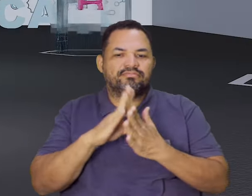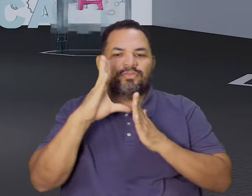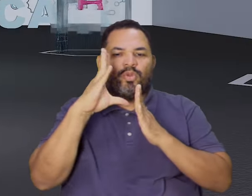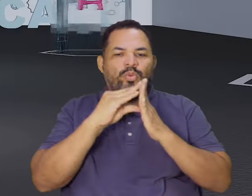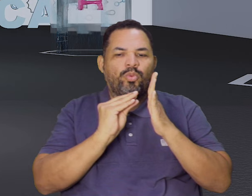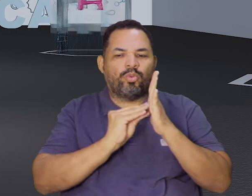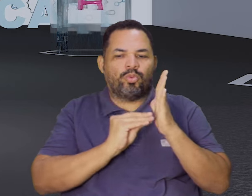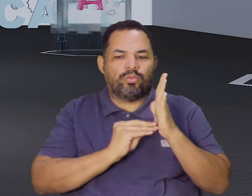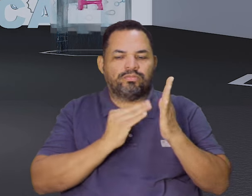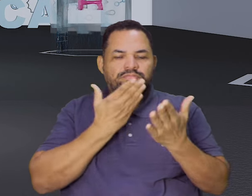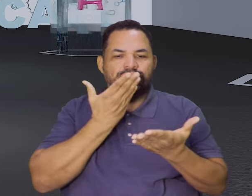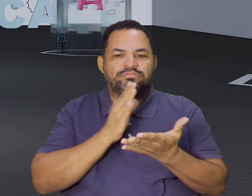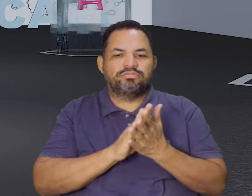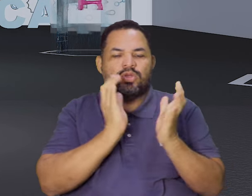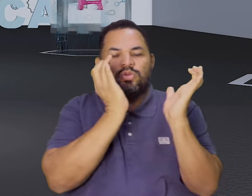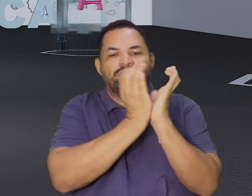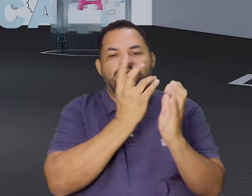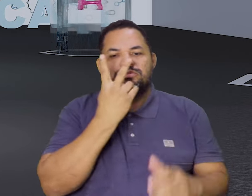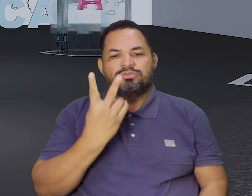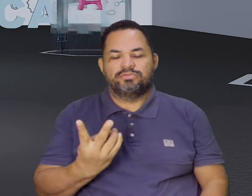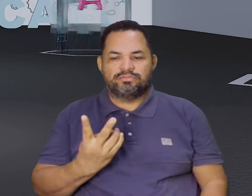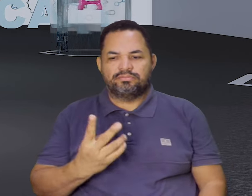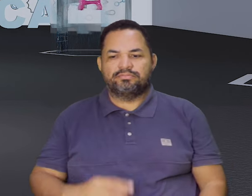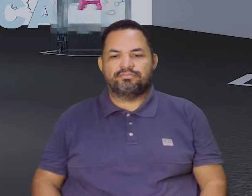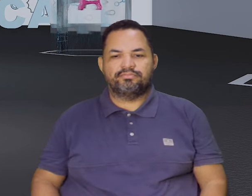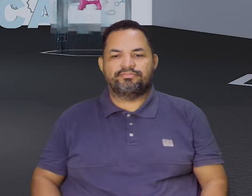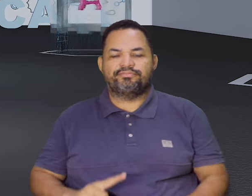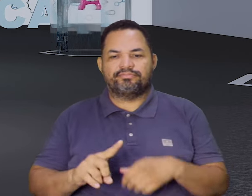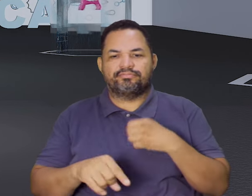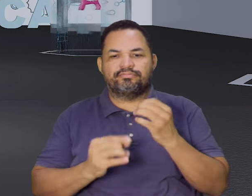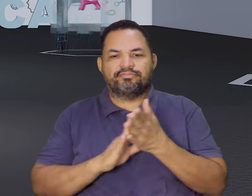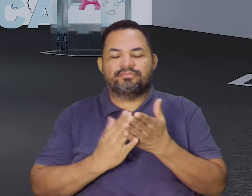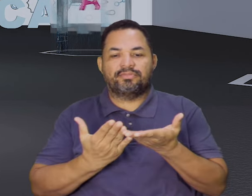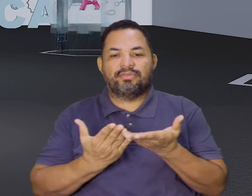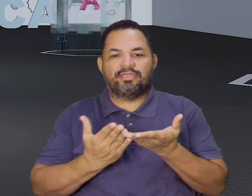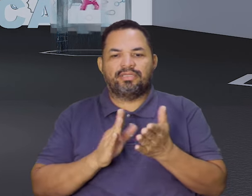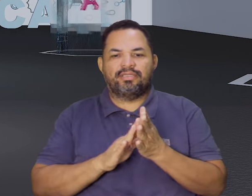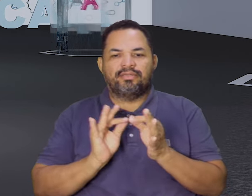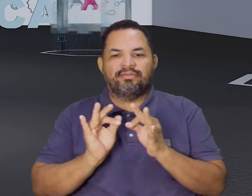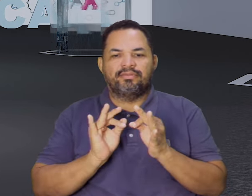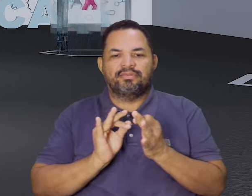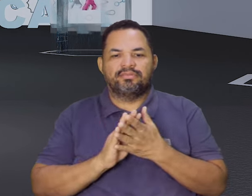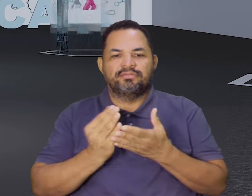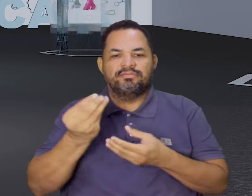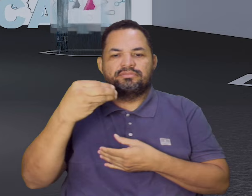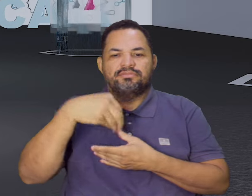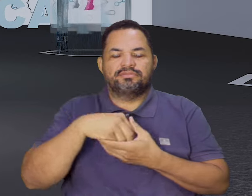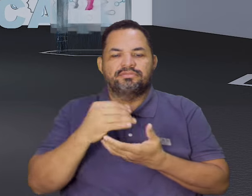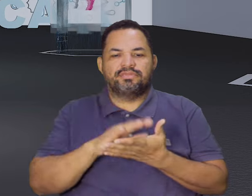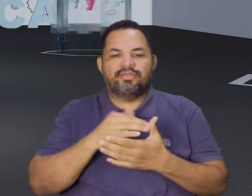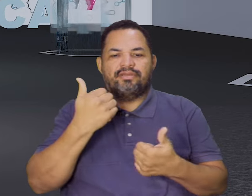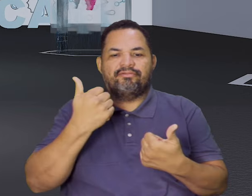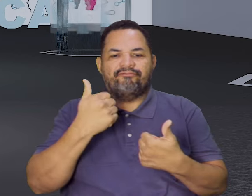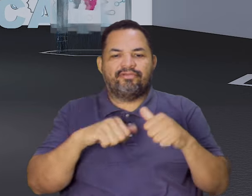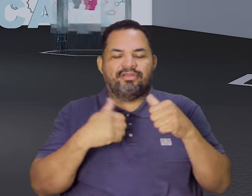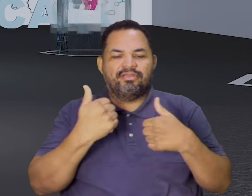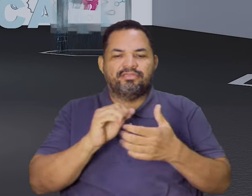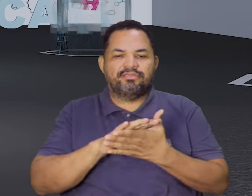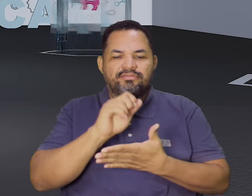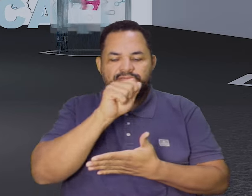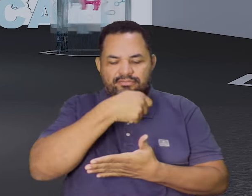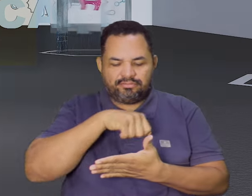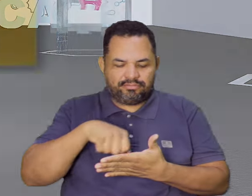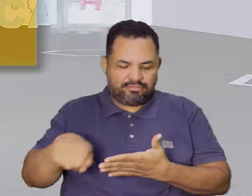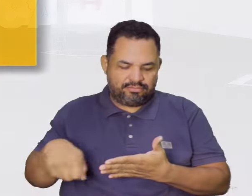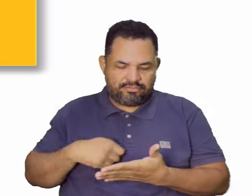conteúdos da unidade do voltada para sua avaliação escrita vamos lá então ver